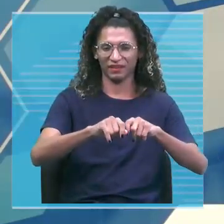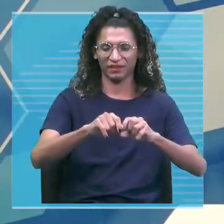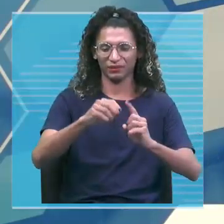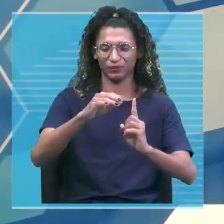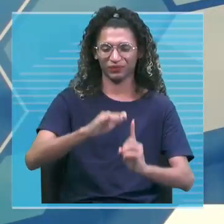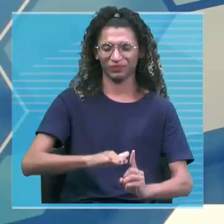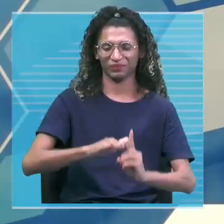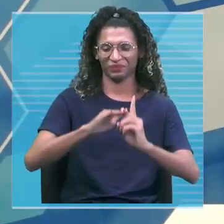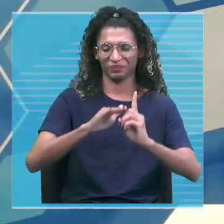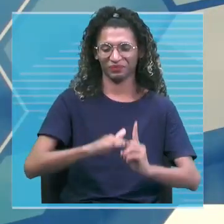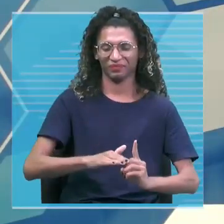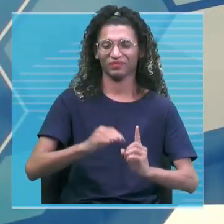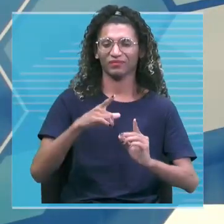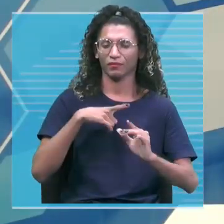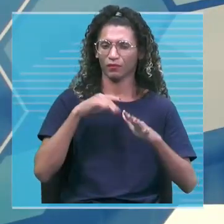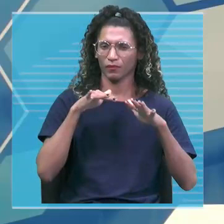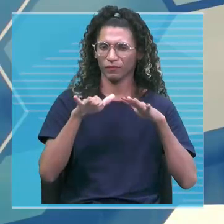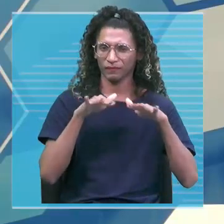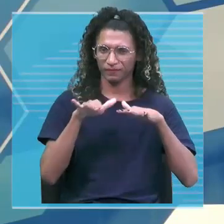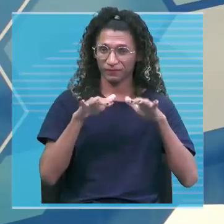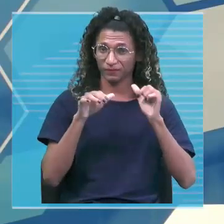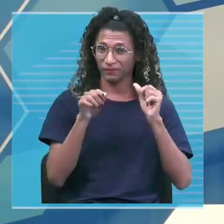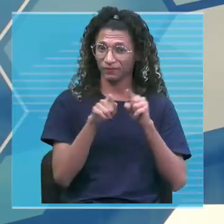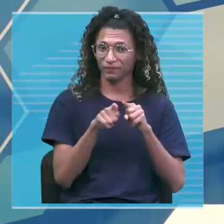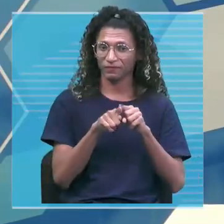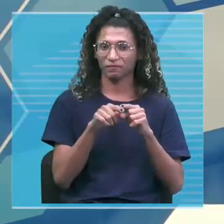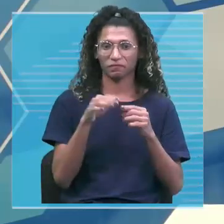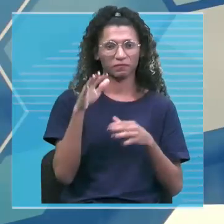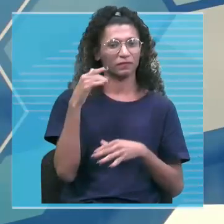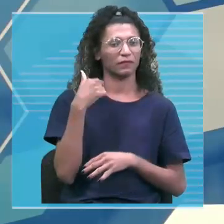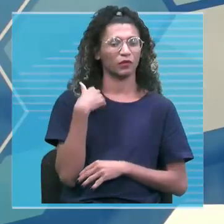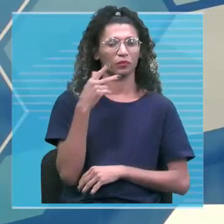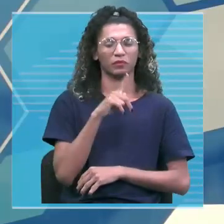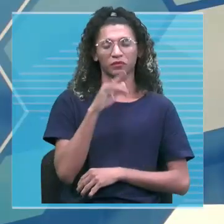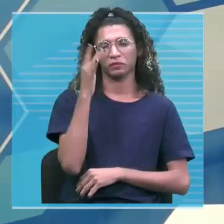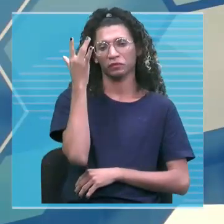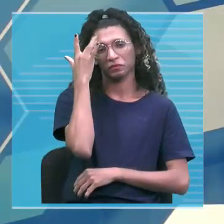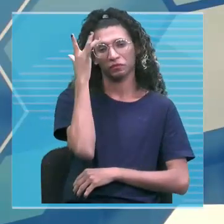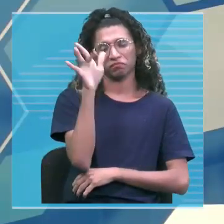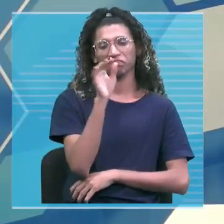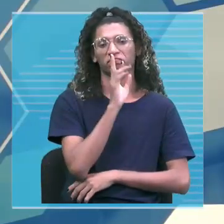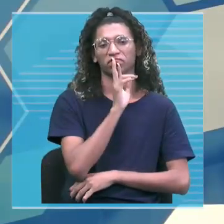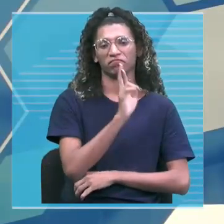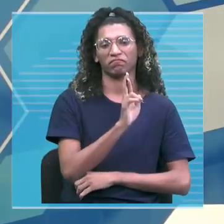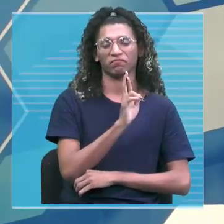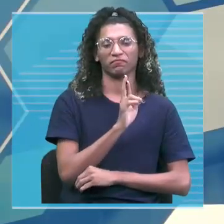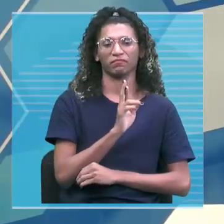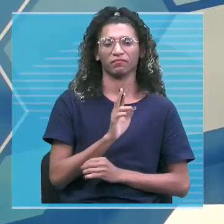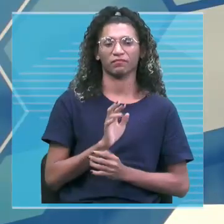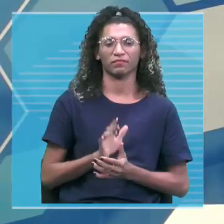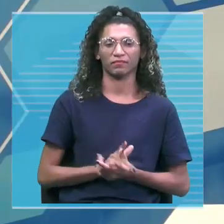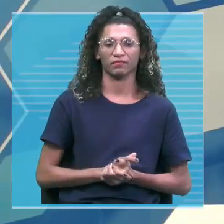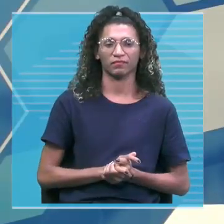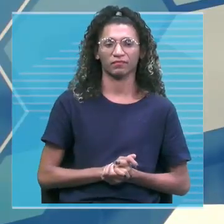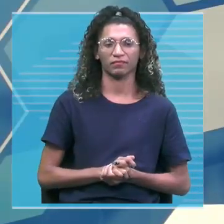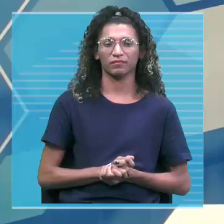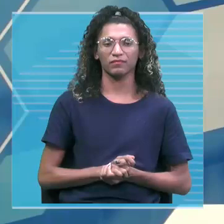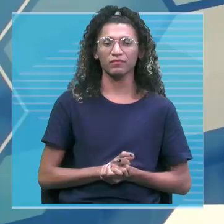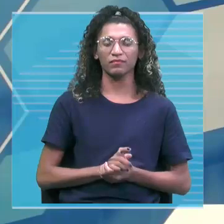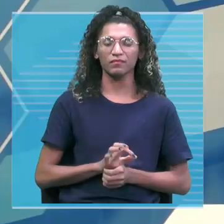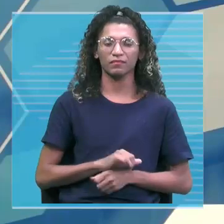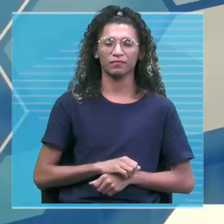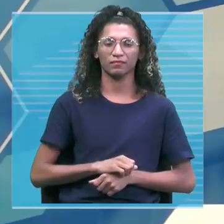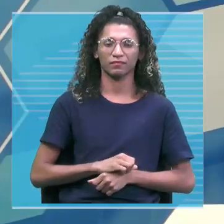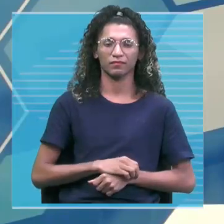né Cícero já não sei dizer tá eu já não sei dizer pode